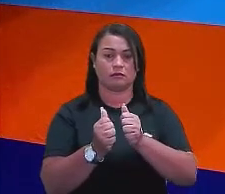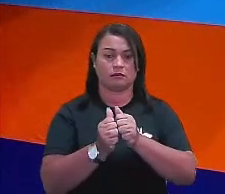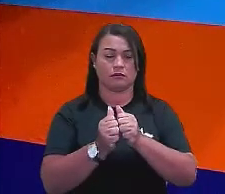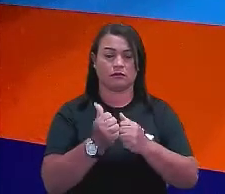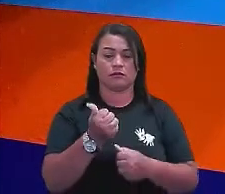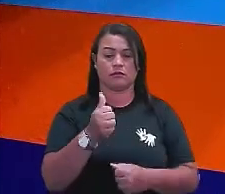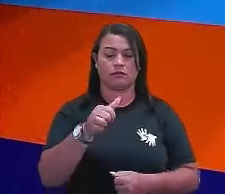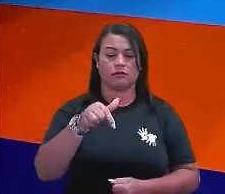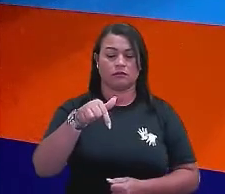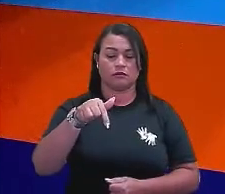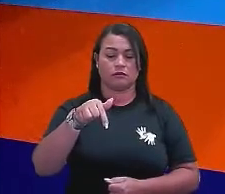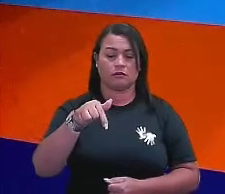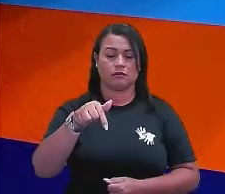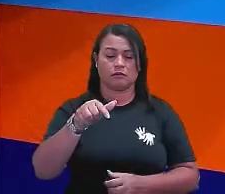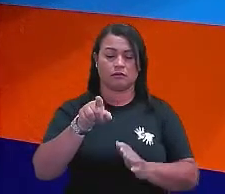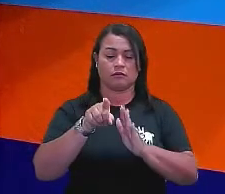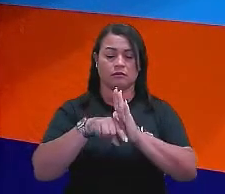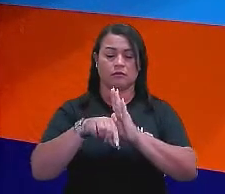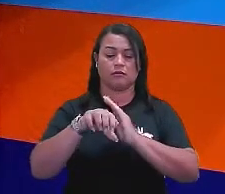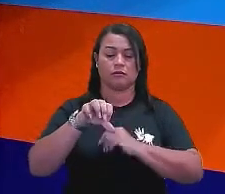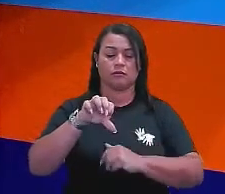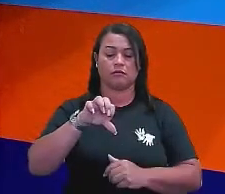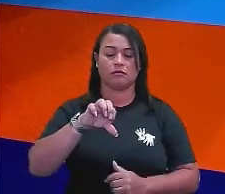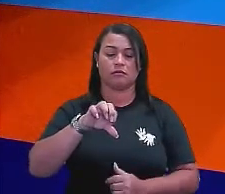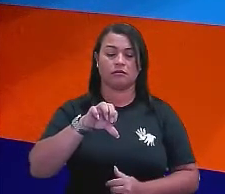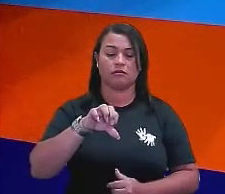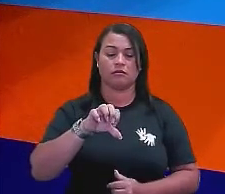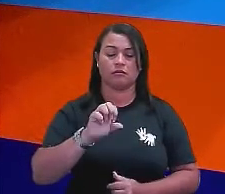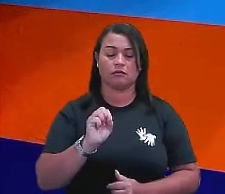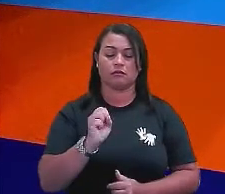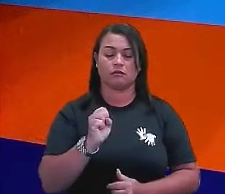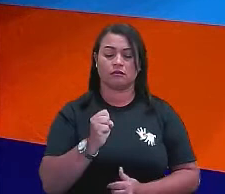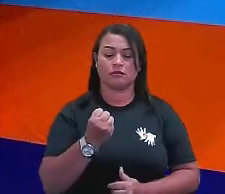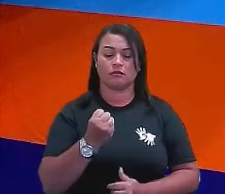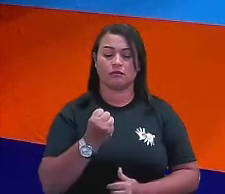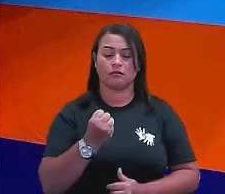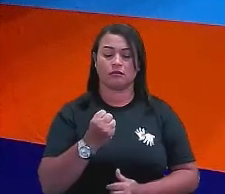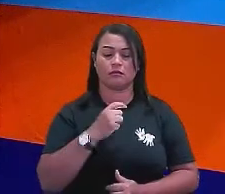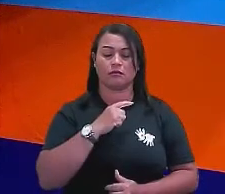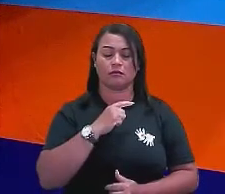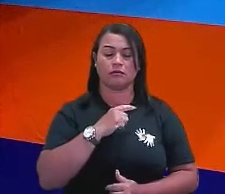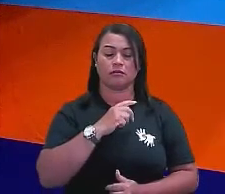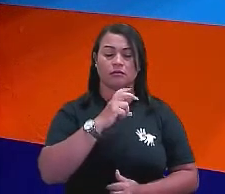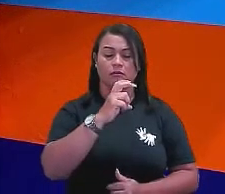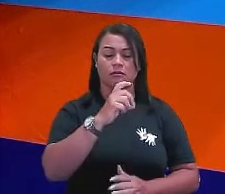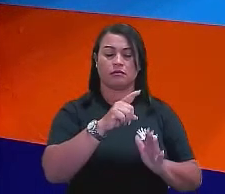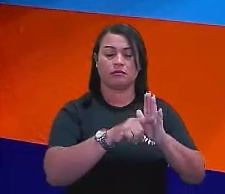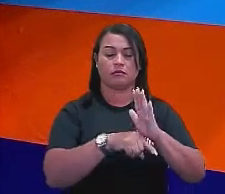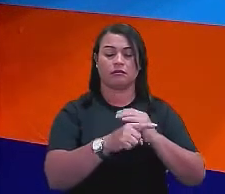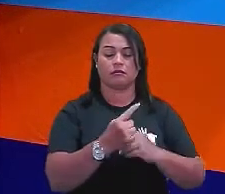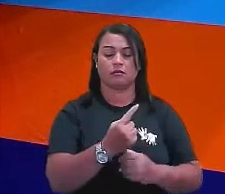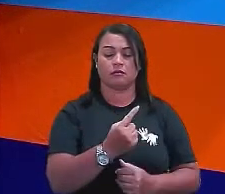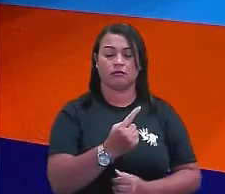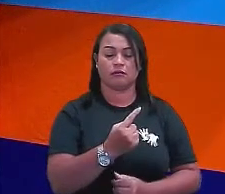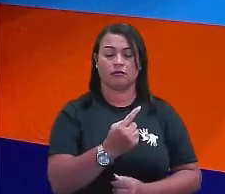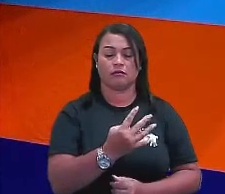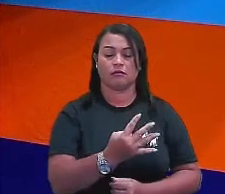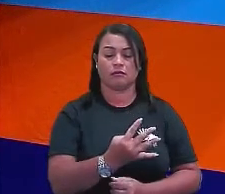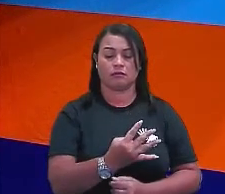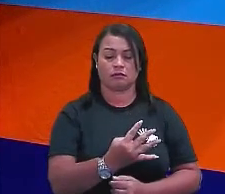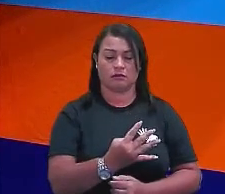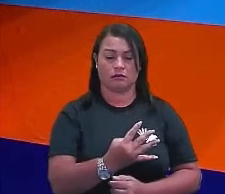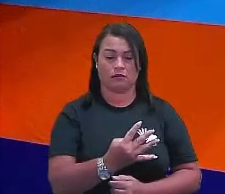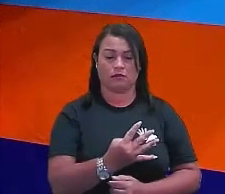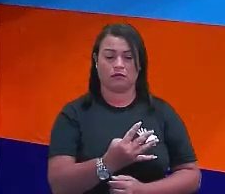tenho 17 menos 9, que vai dar 8. E aqui eu sigo normalmente. 5 menos 1,